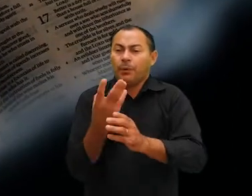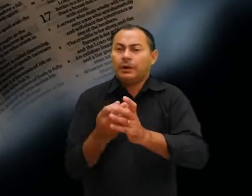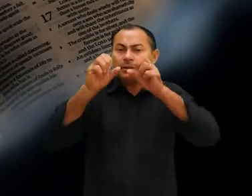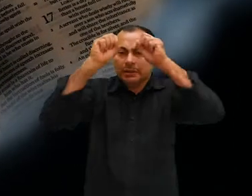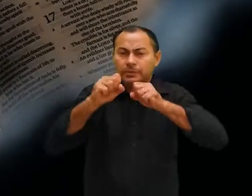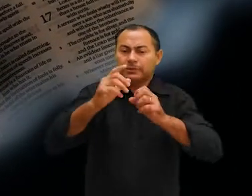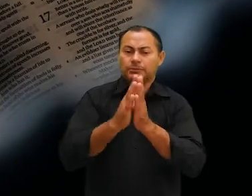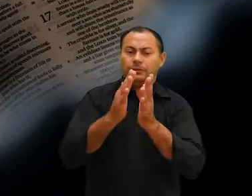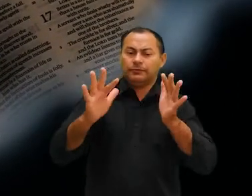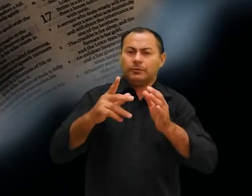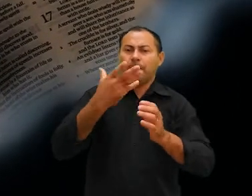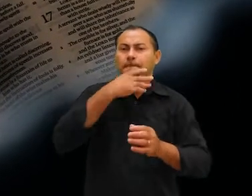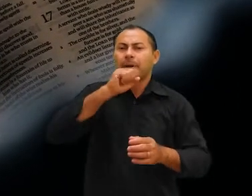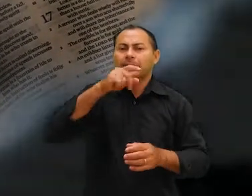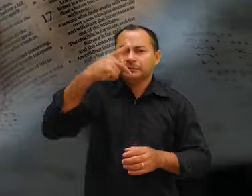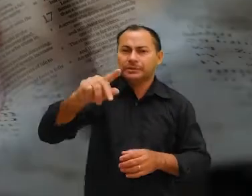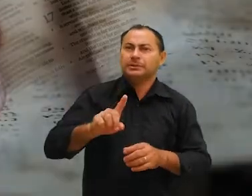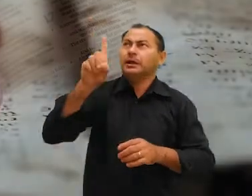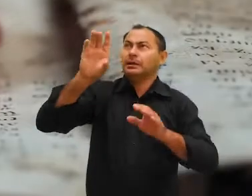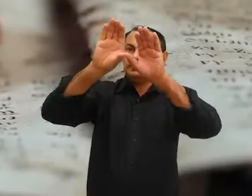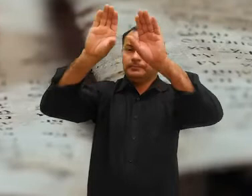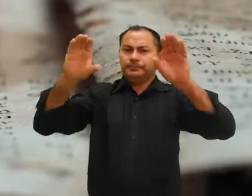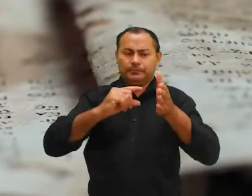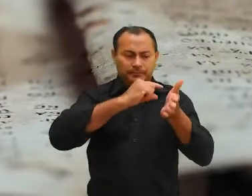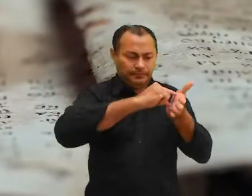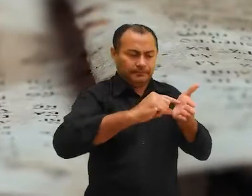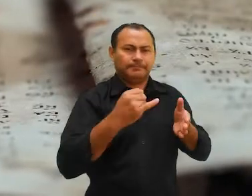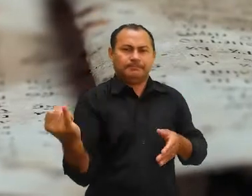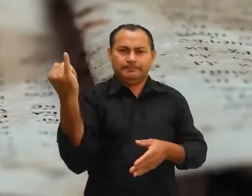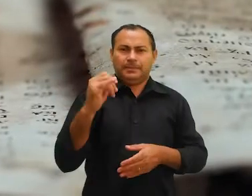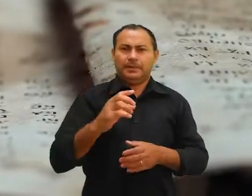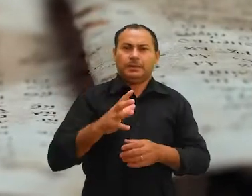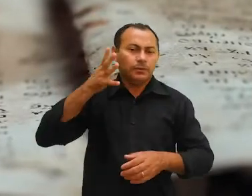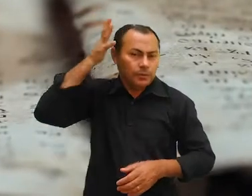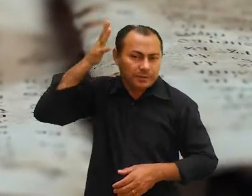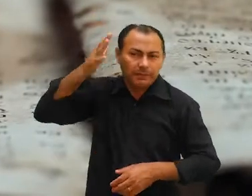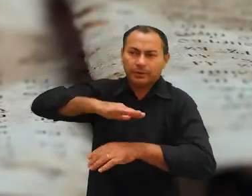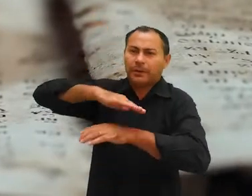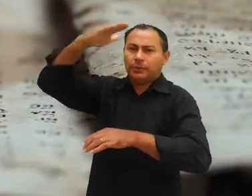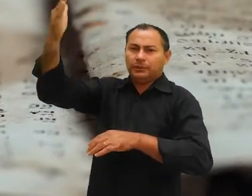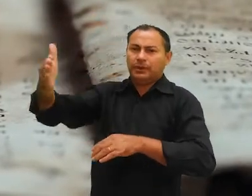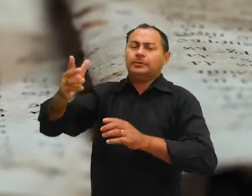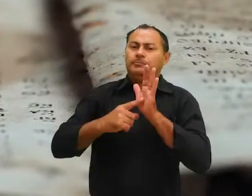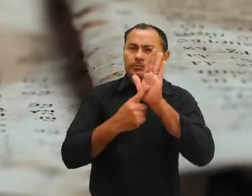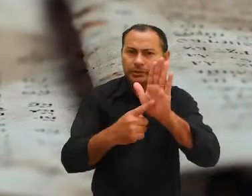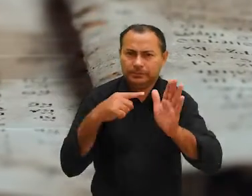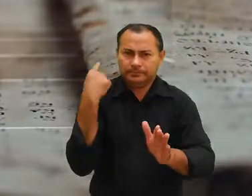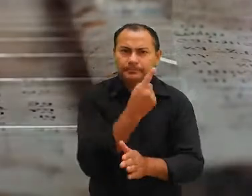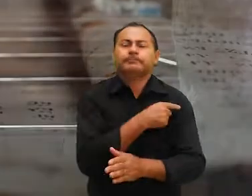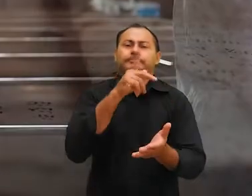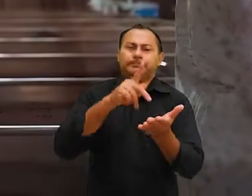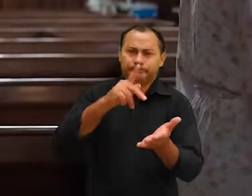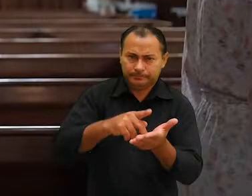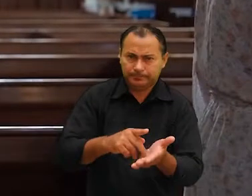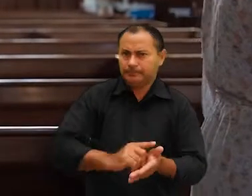ao pai de vocês que está nos céus esse é outro Versículo muito importante que o senhor mandou um monte de trás para nós